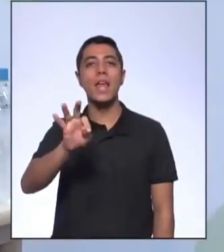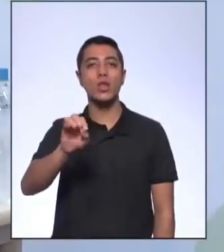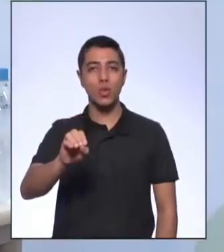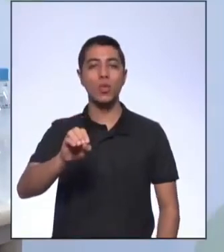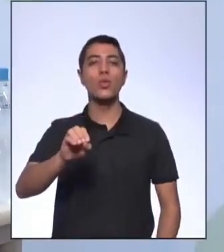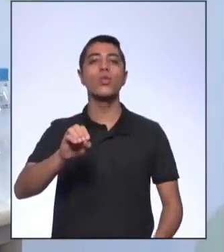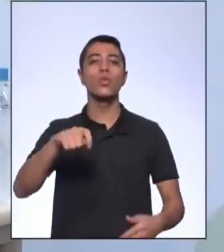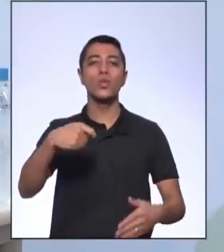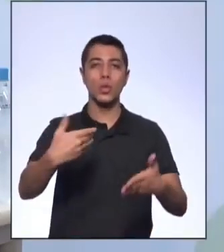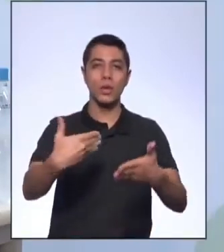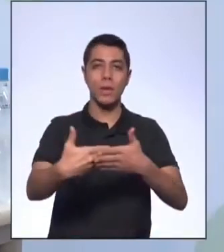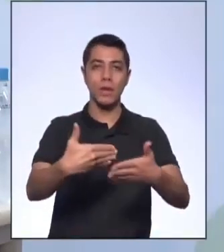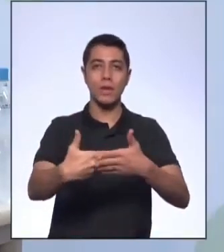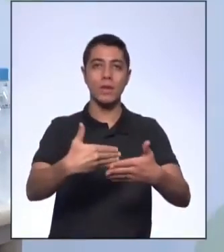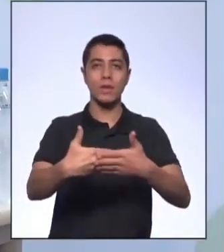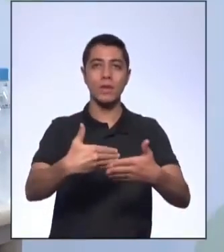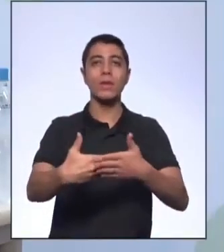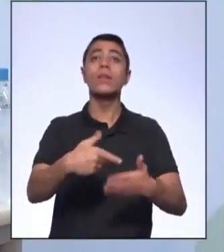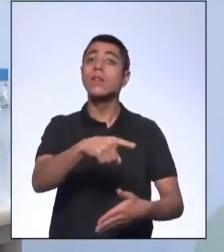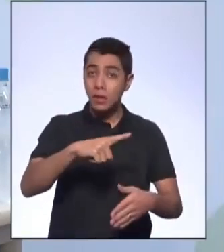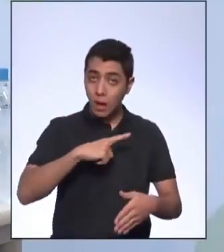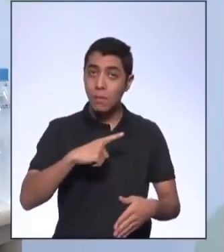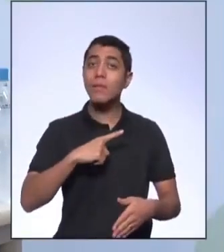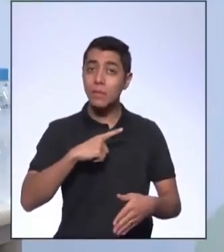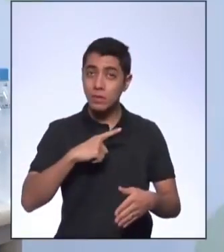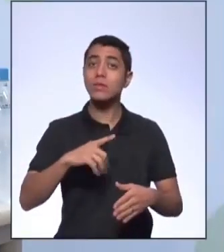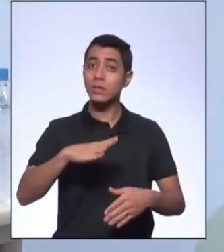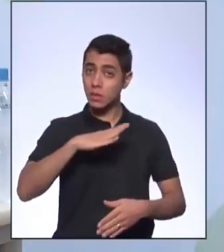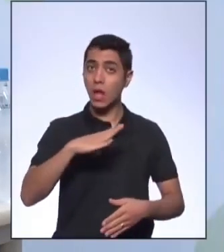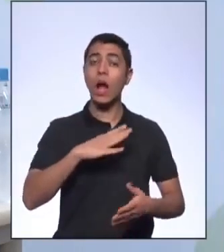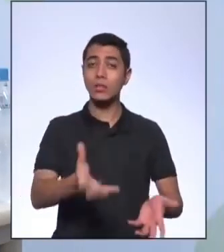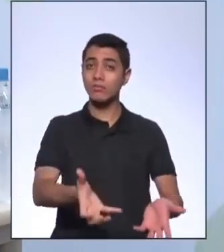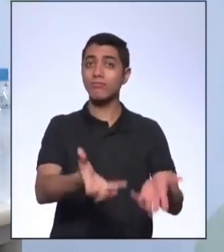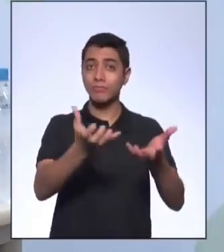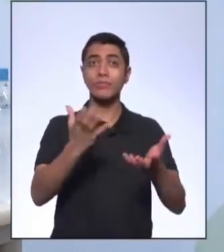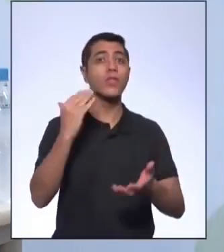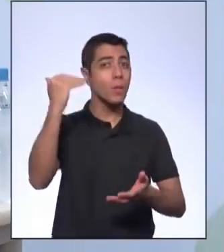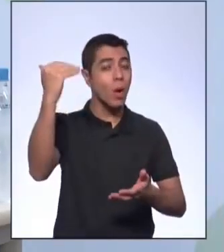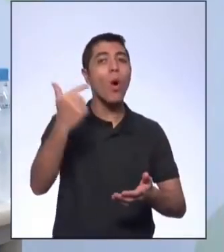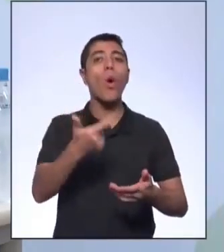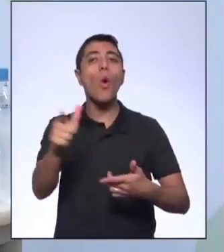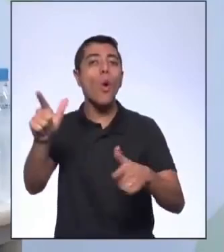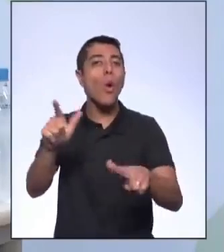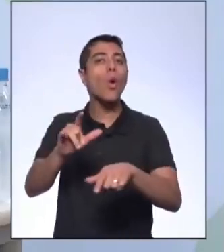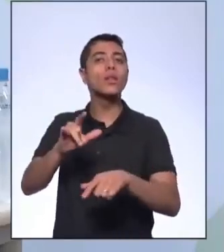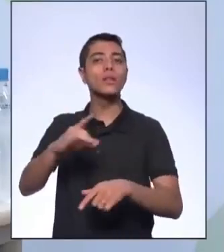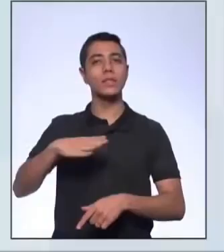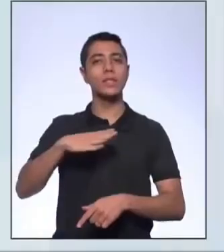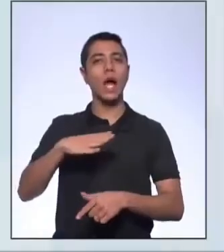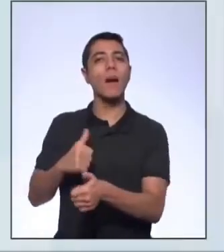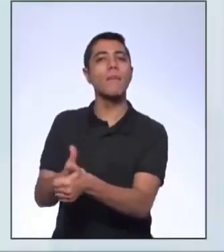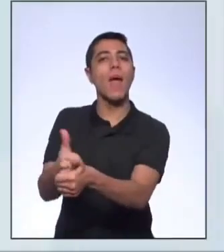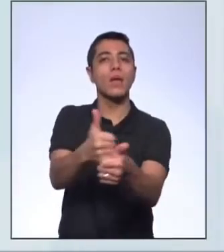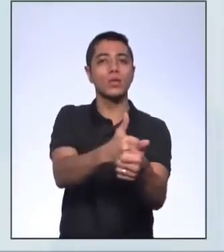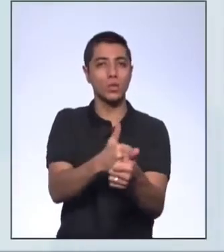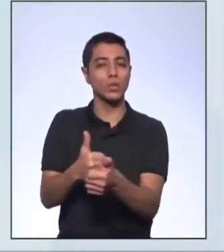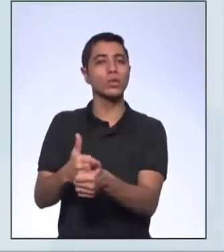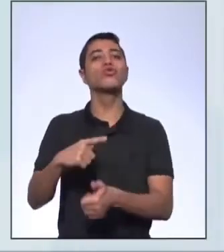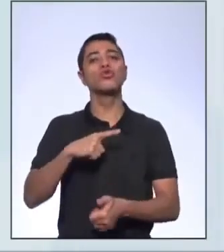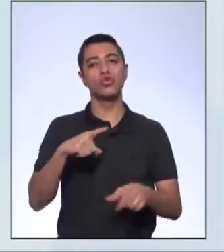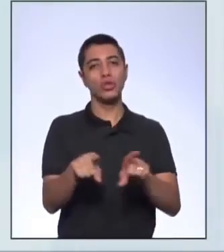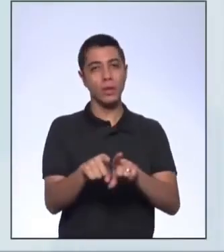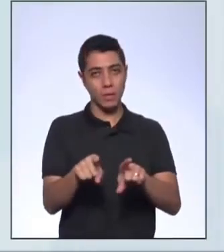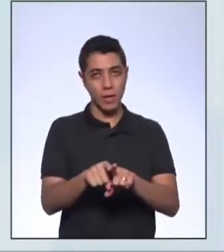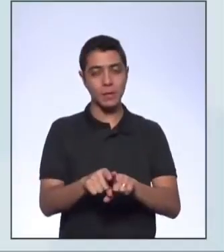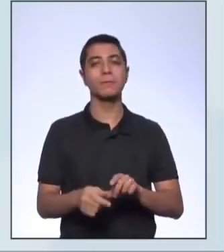influências em cidades próximas e no dela tá então por isso que é importante que a tratar isso aí nós temos a capital Regional B né